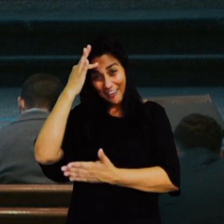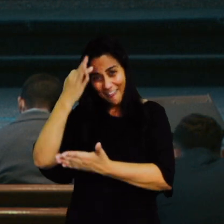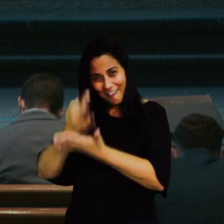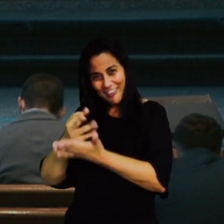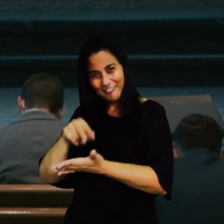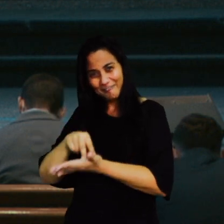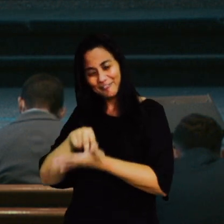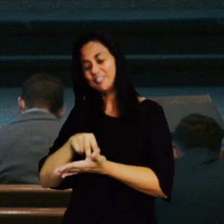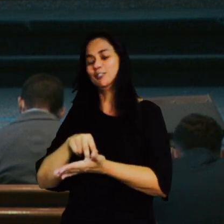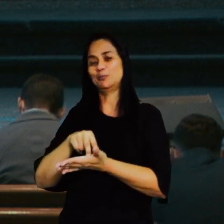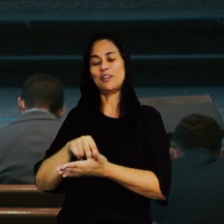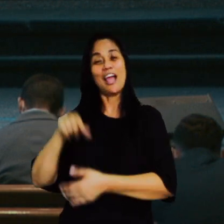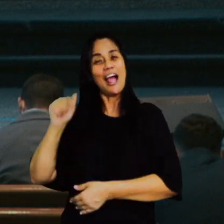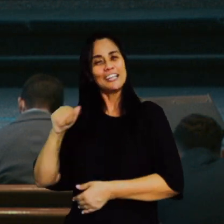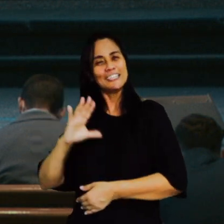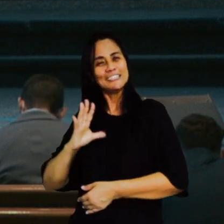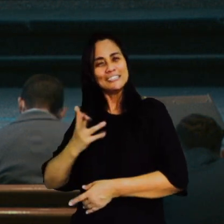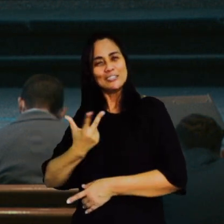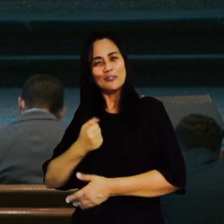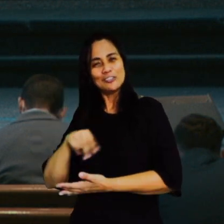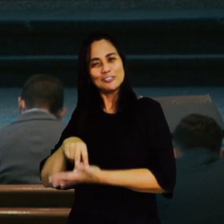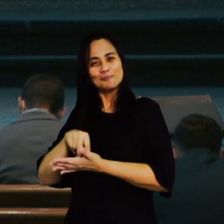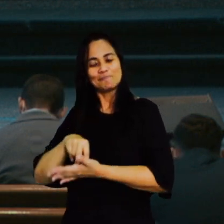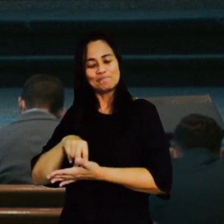Aqui você guarda a salvação.